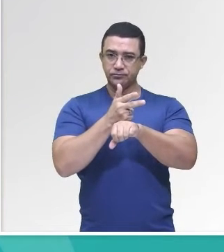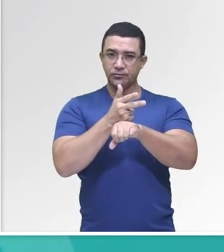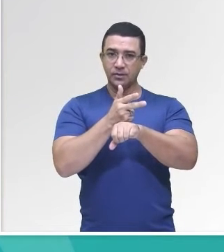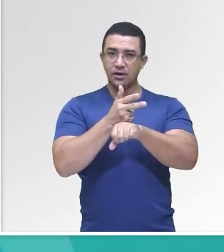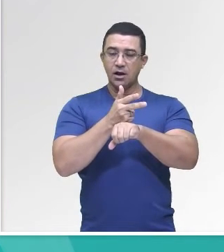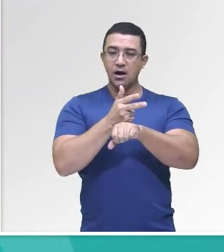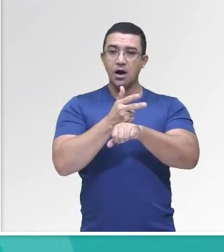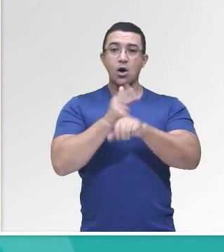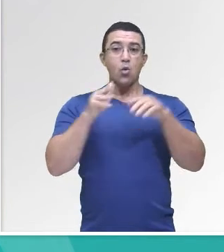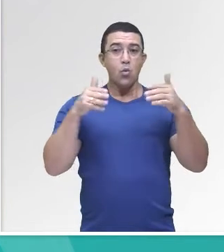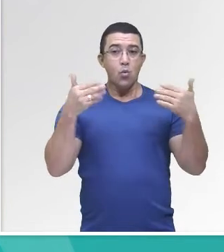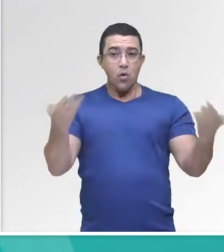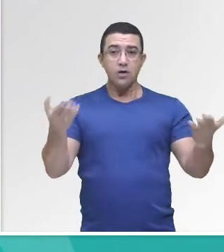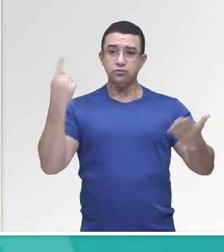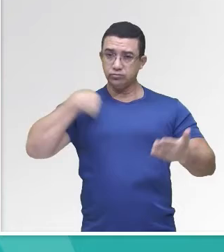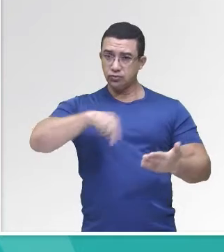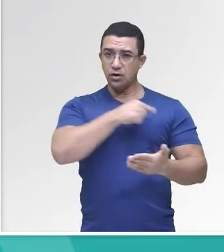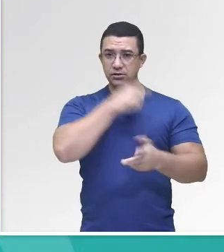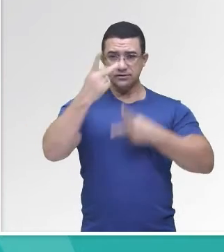gente fala